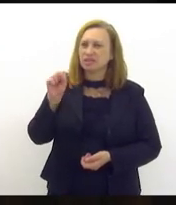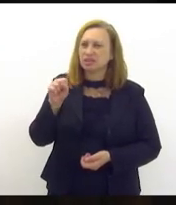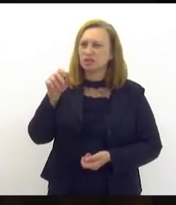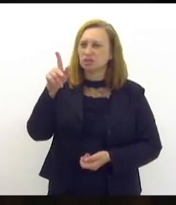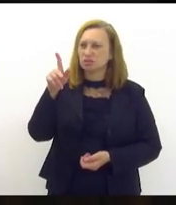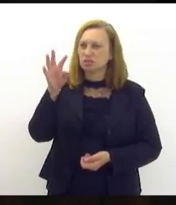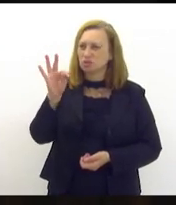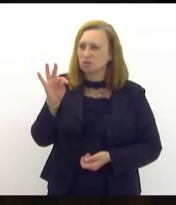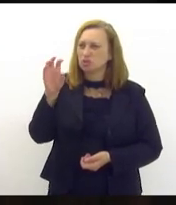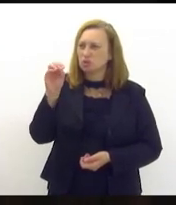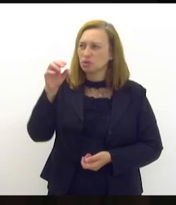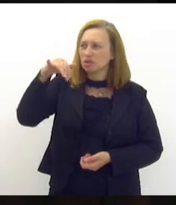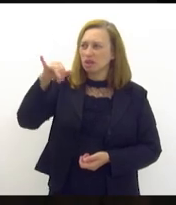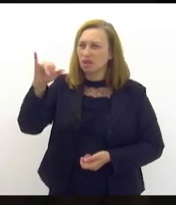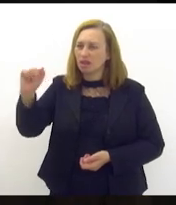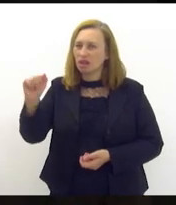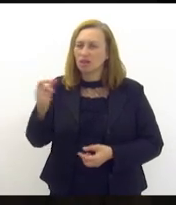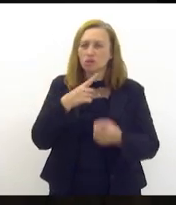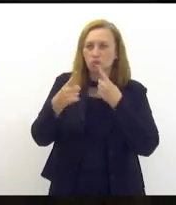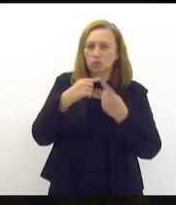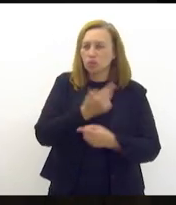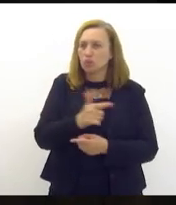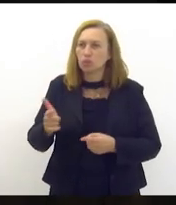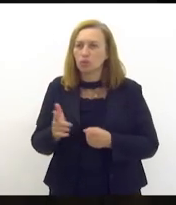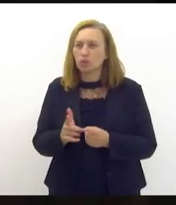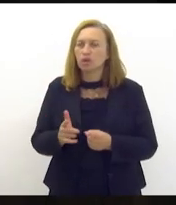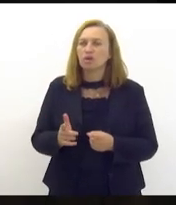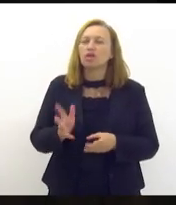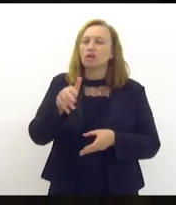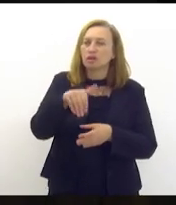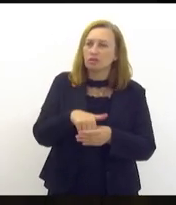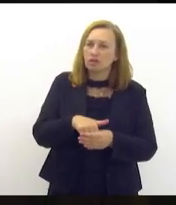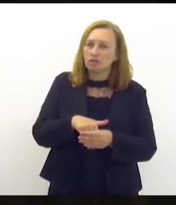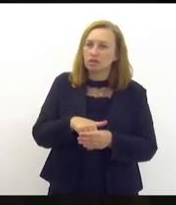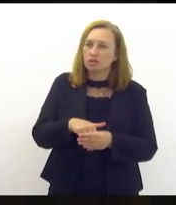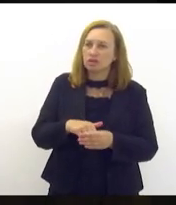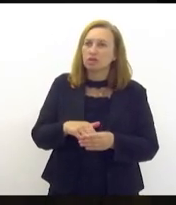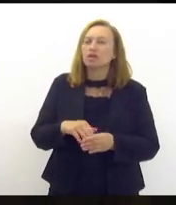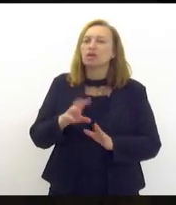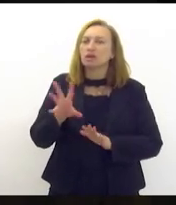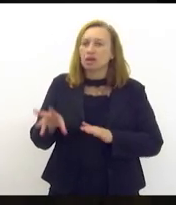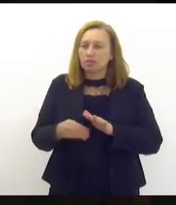discussão, não havendo quem queira discutir, encerrada a discussão. Em votação, emenda de